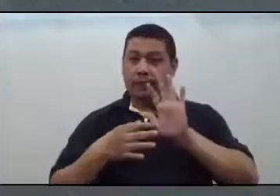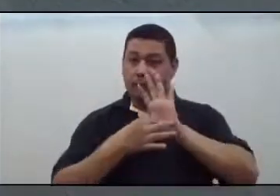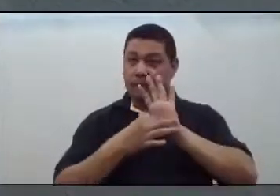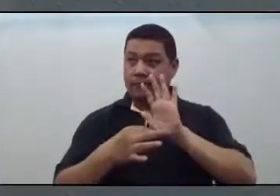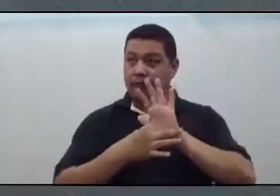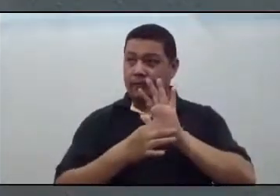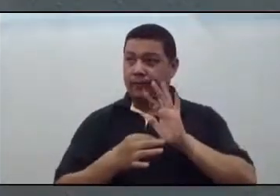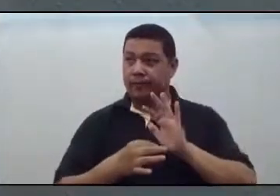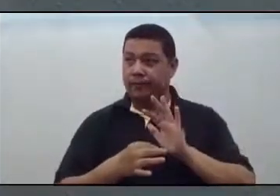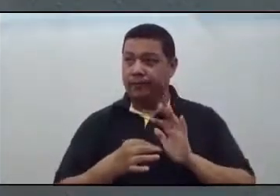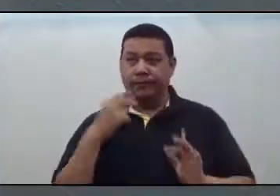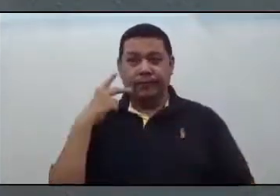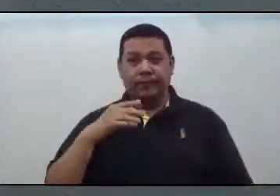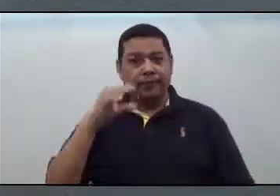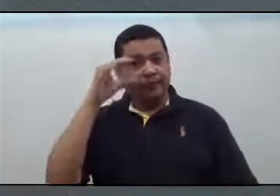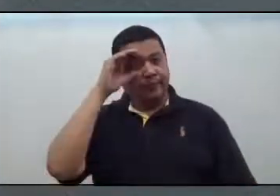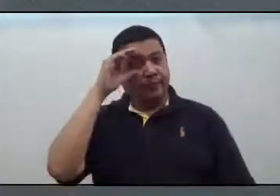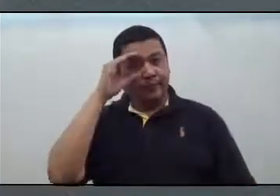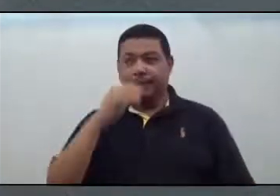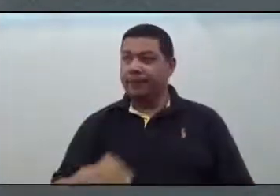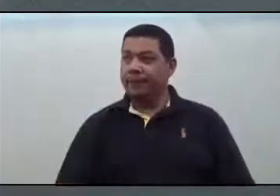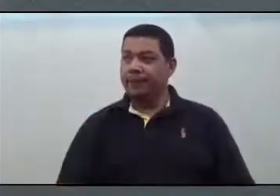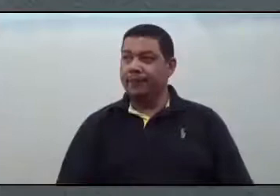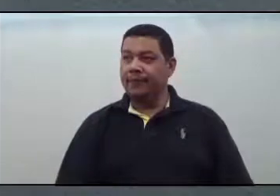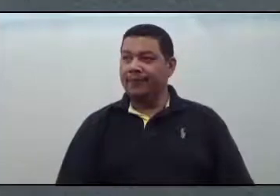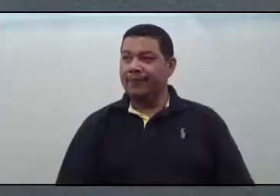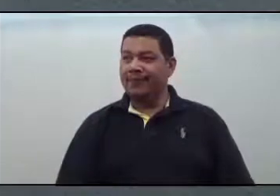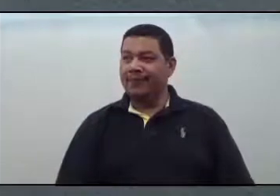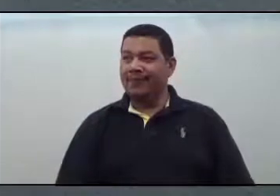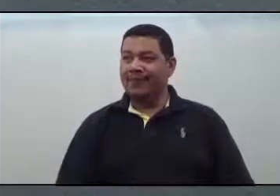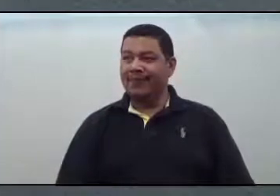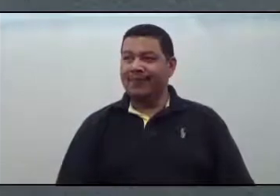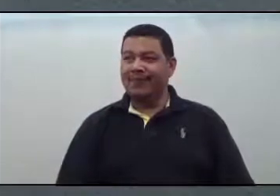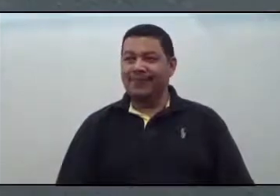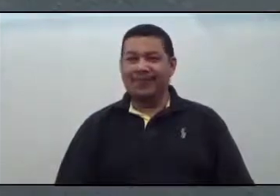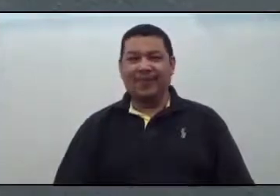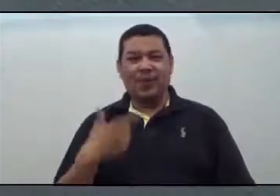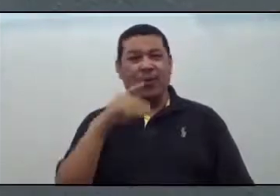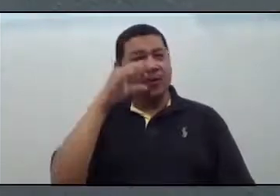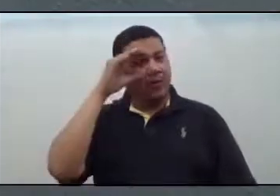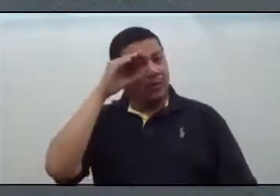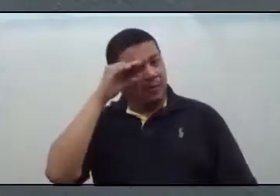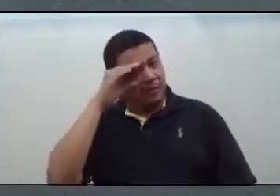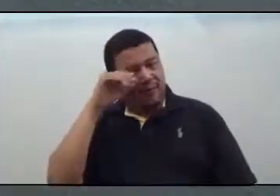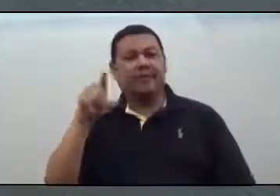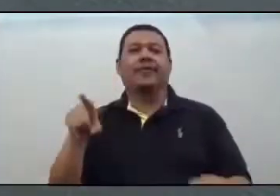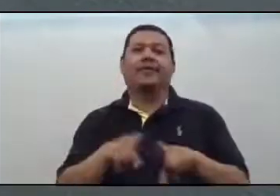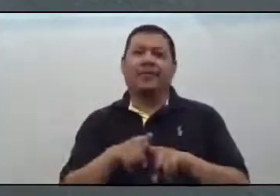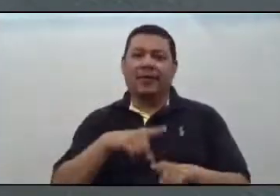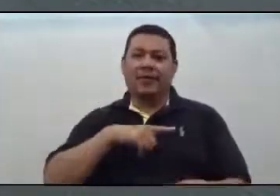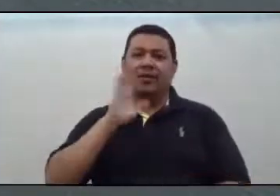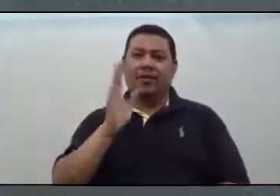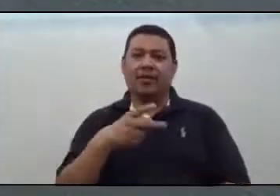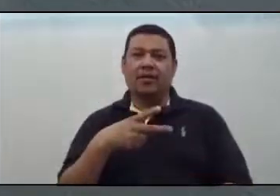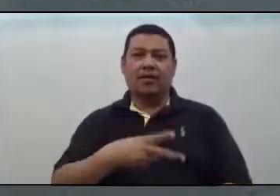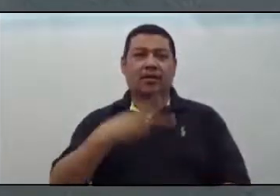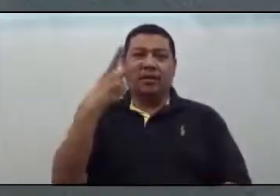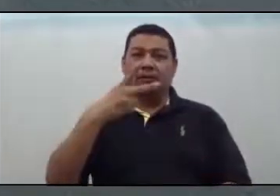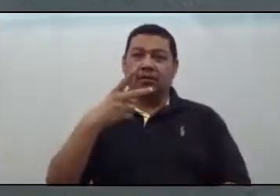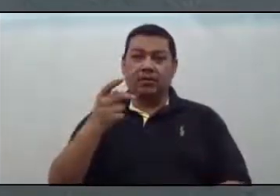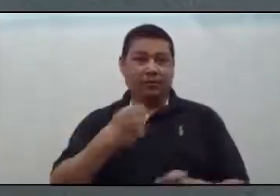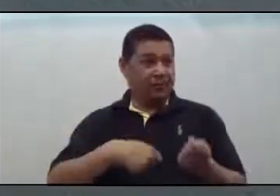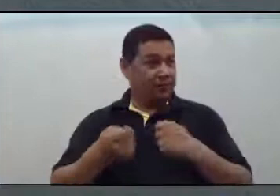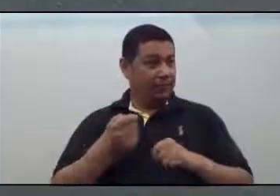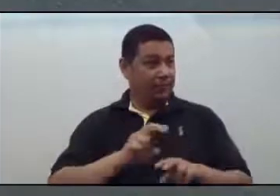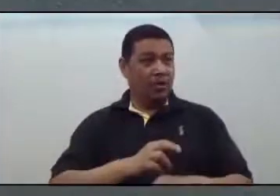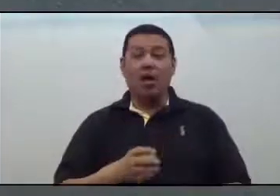que tem 5 mandatos, já ele vai tirar de letra. O vereador Paulinho, que vem da segundo mandato. Mas para nós